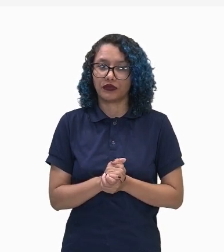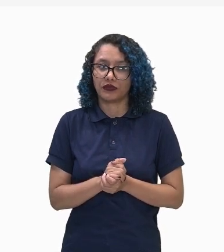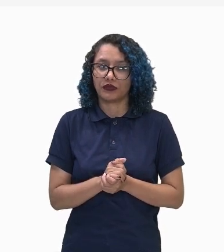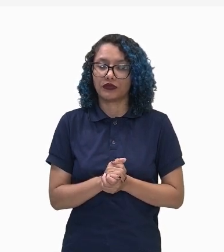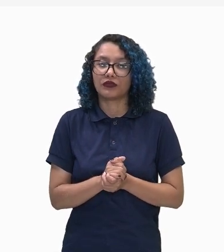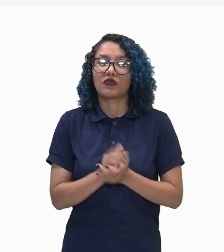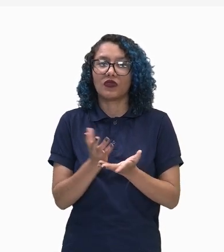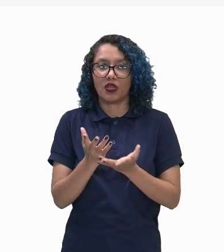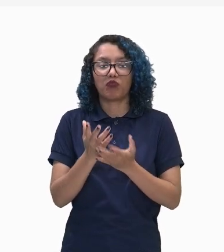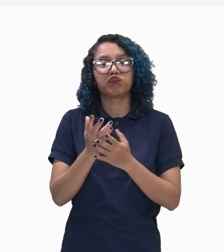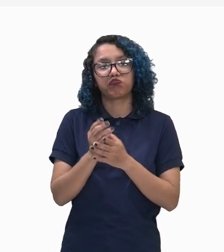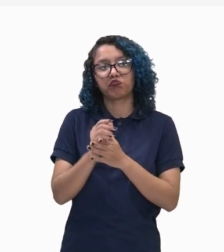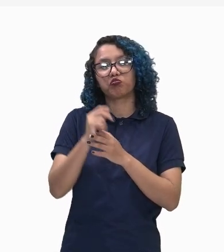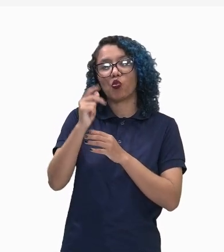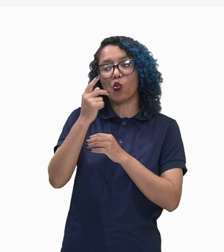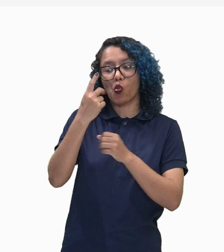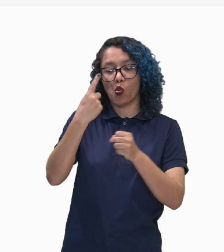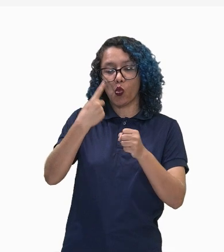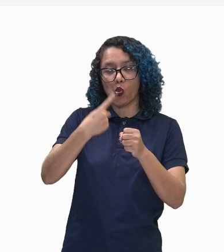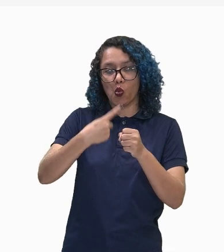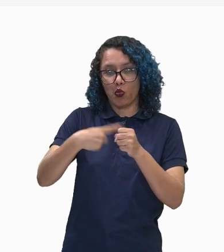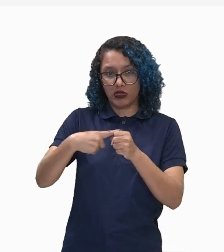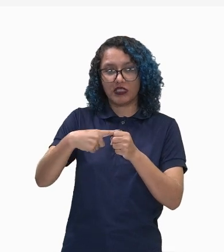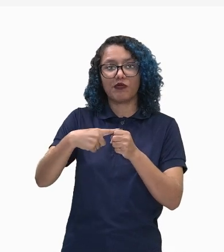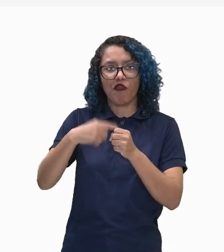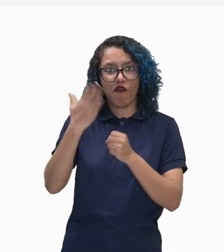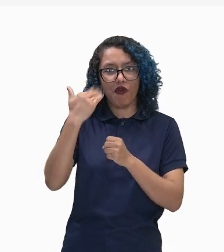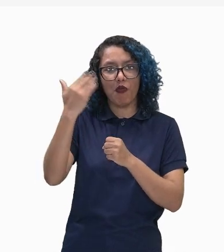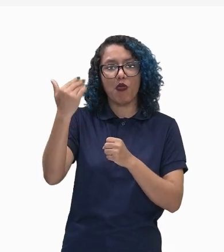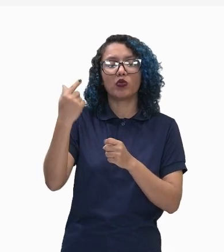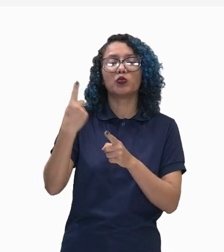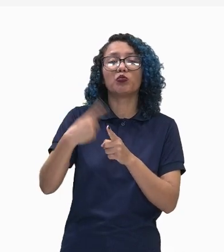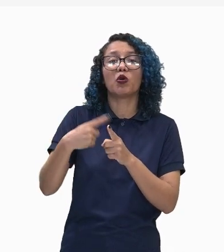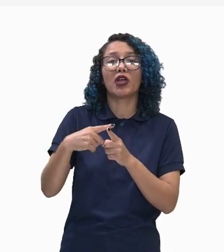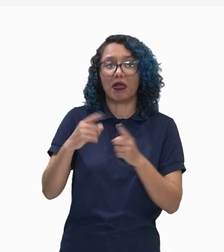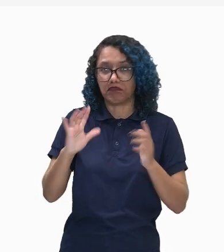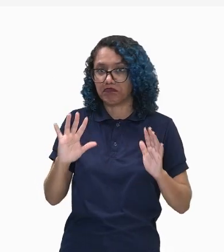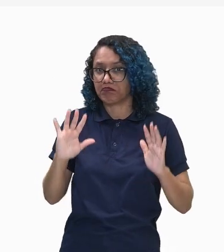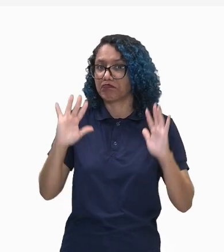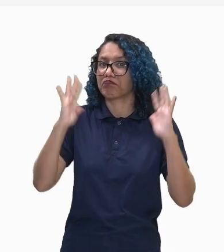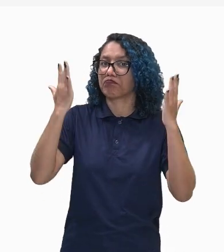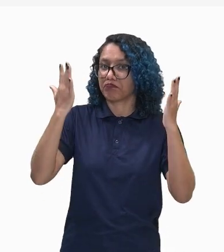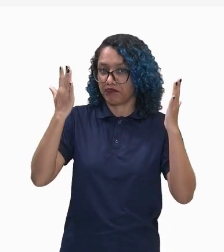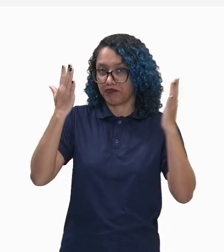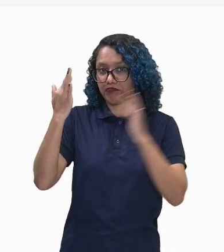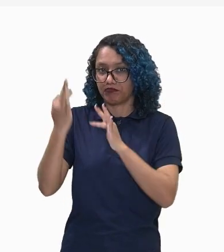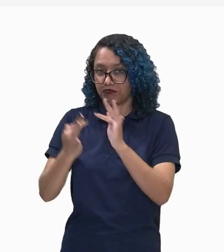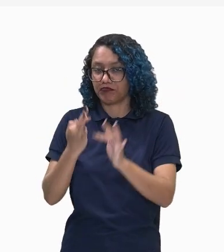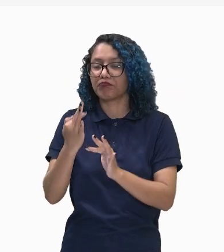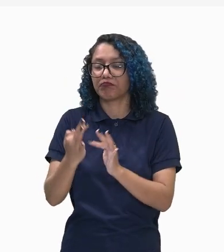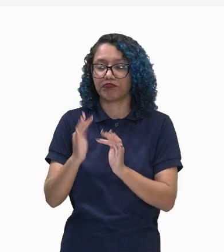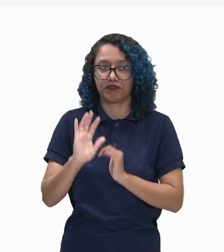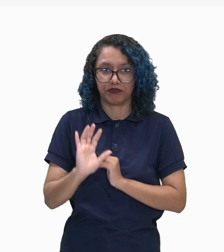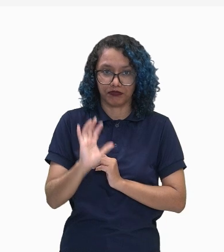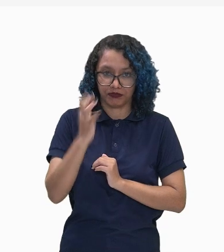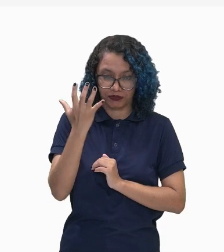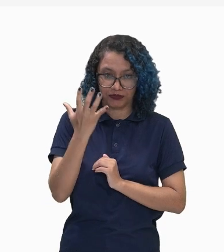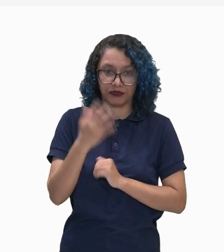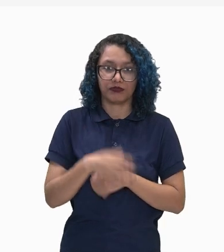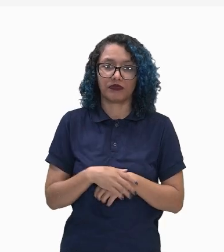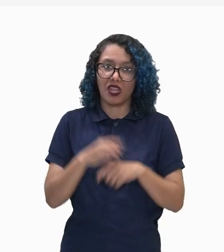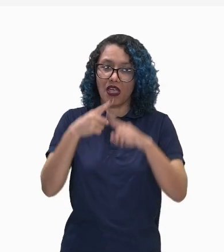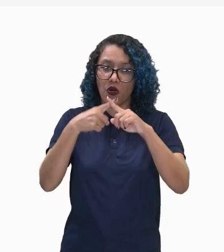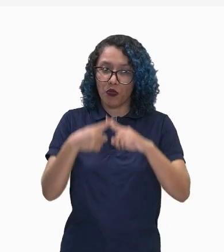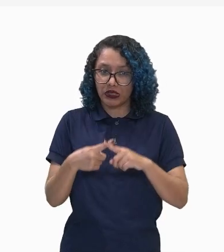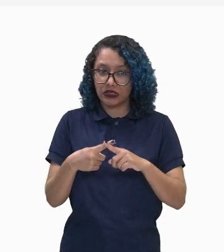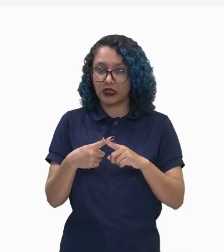é internacionalmente conhecido pelo Festival Folclórico de Parintins, voltando àquele nosso assunto, que é o embate dos bumbás garantido